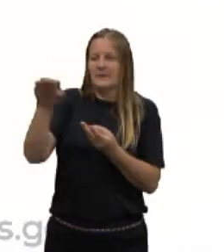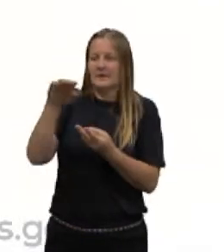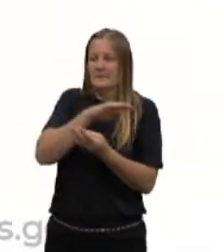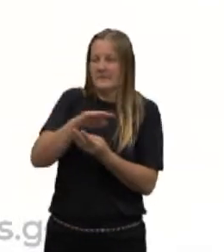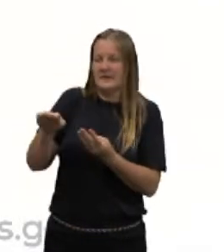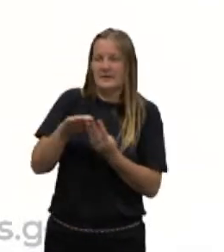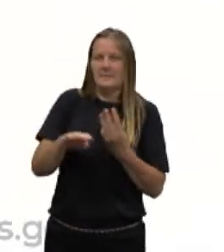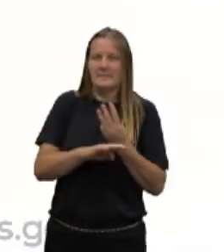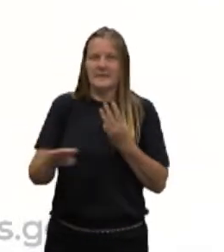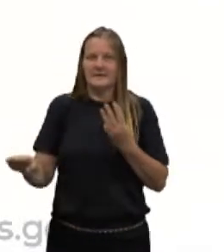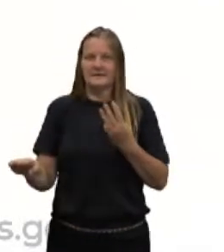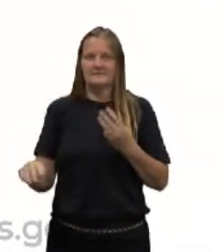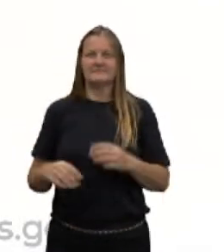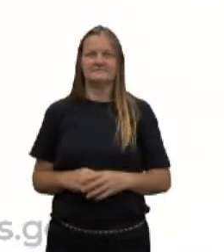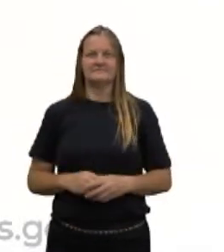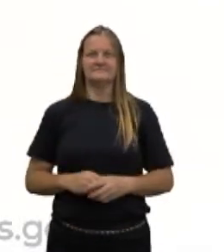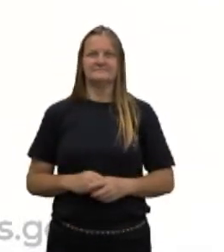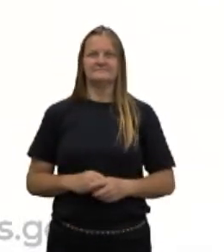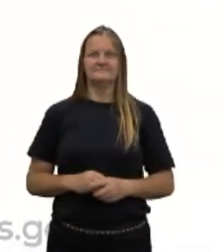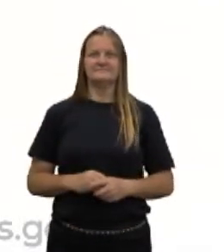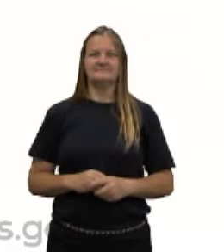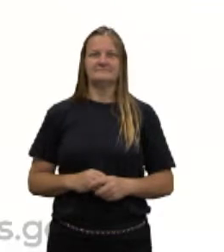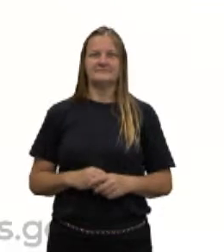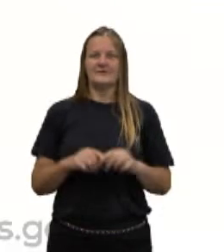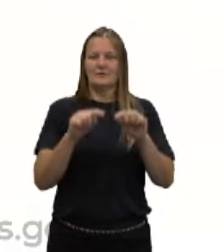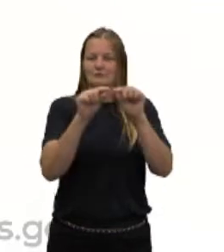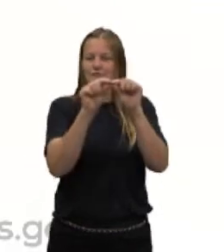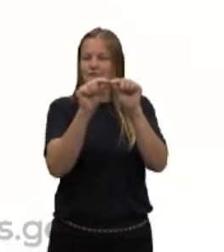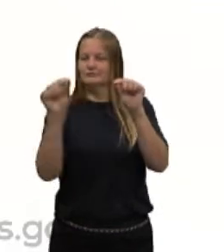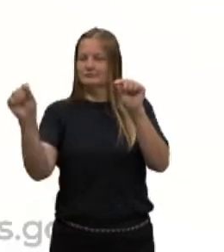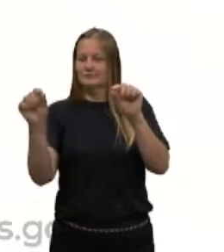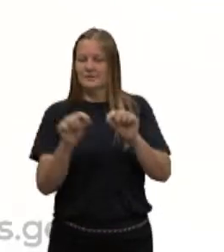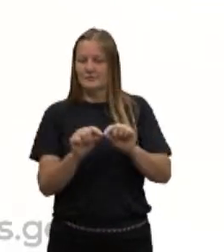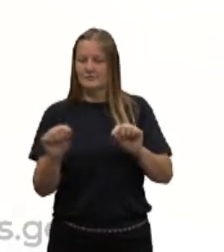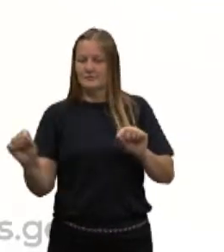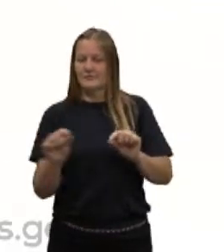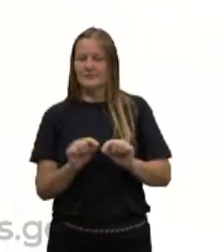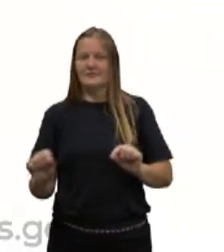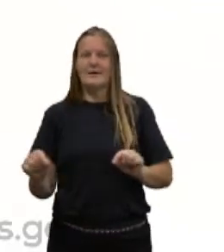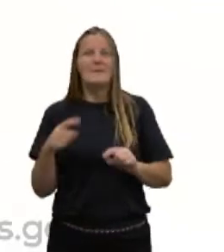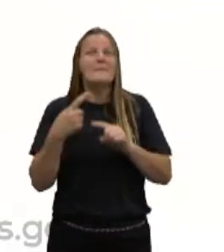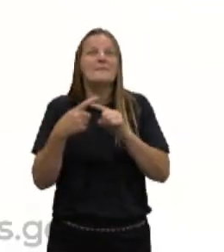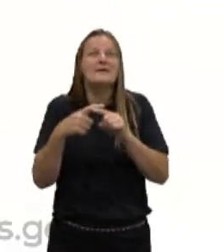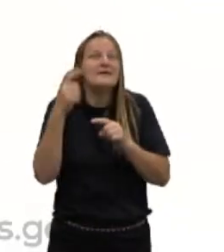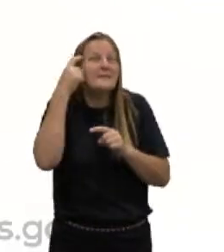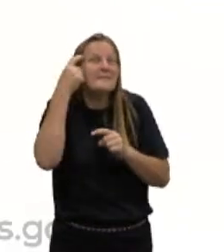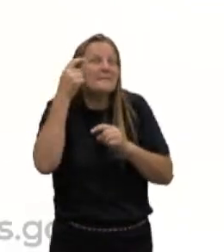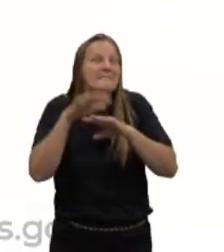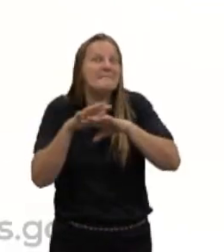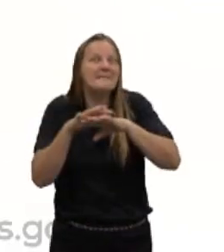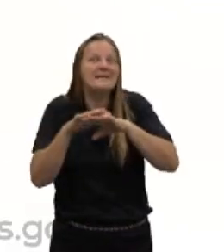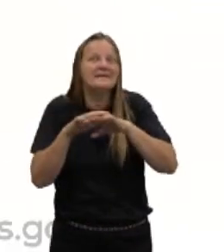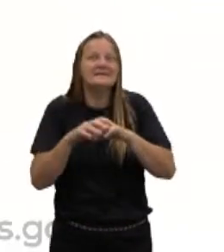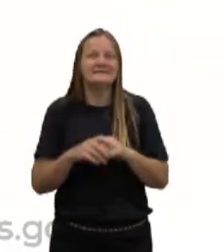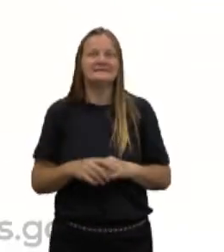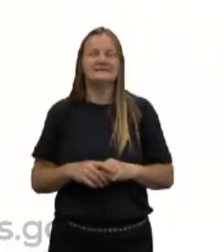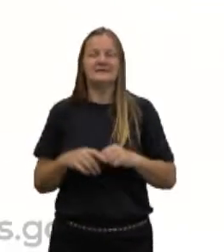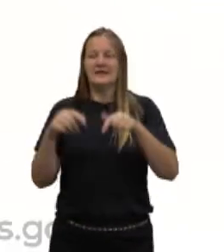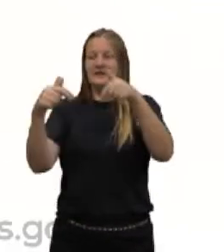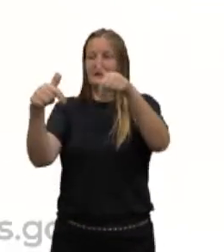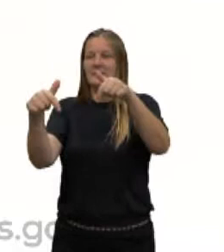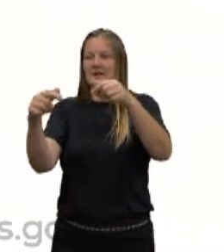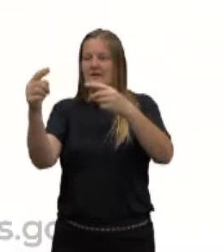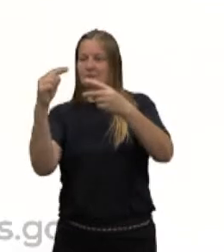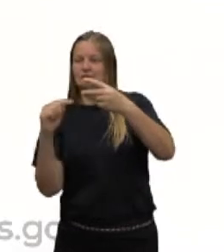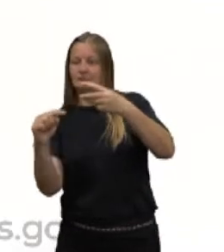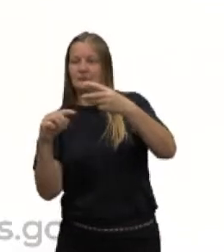Imaginou cada frase, né? Como uma E que se reta. tu vai trabalhar, não tem nada a ver com tu vai amar, não tem nada, né? Não vai ter